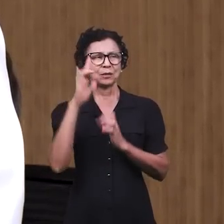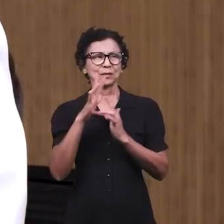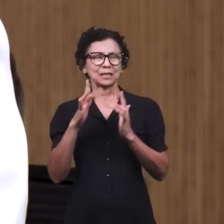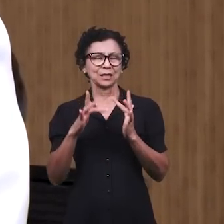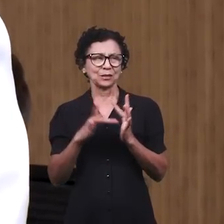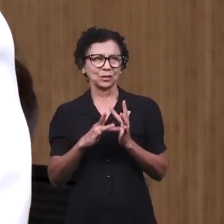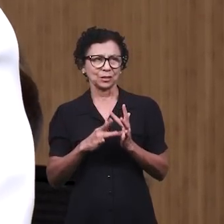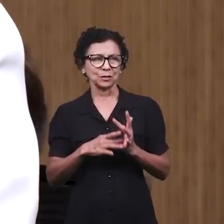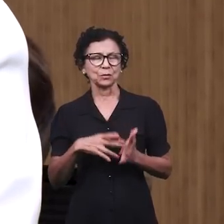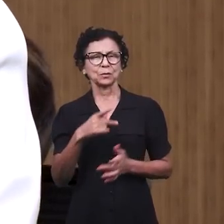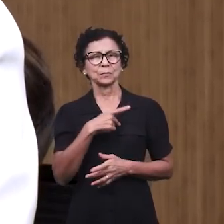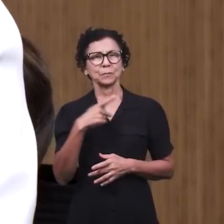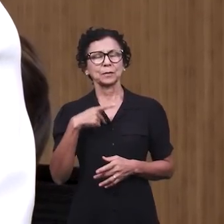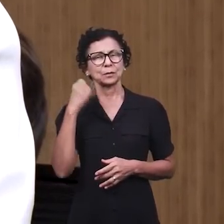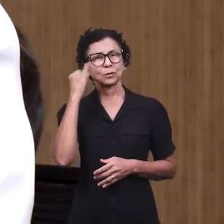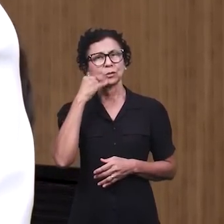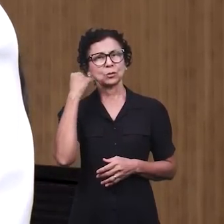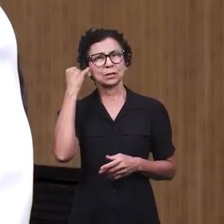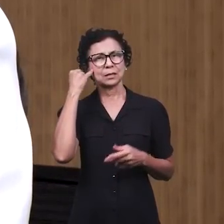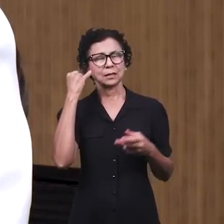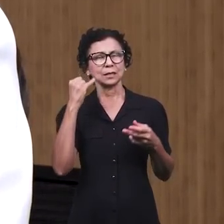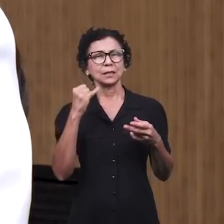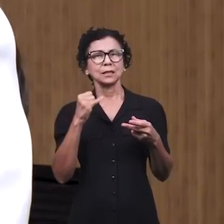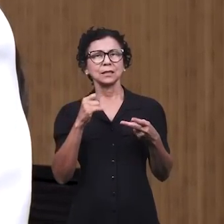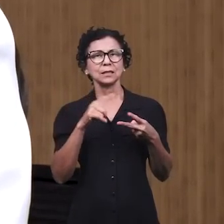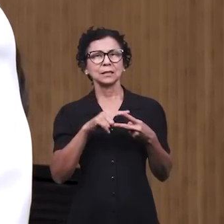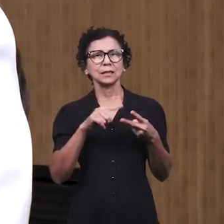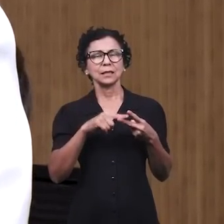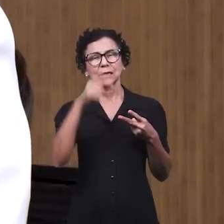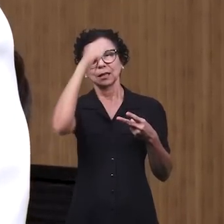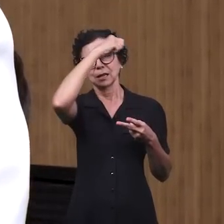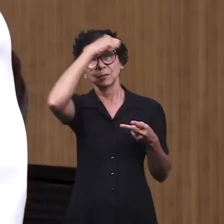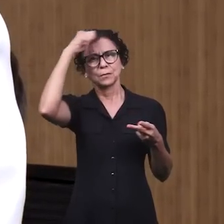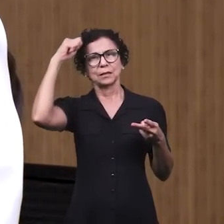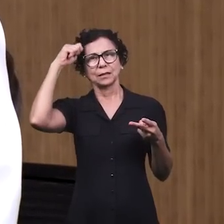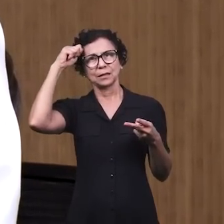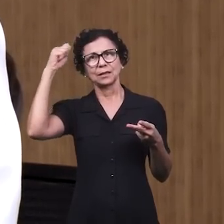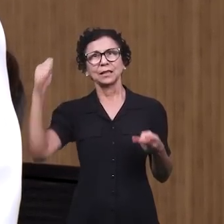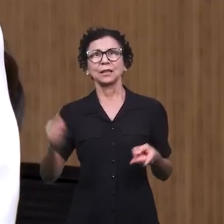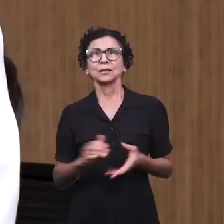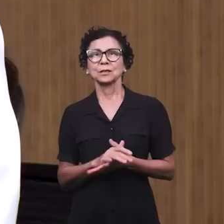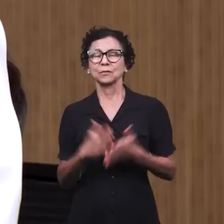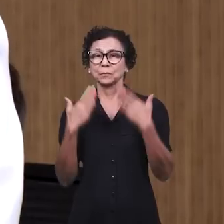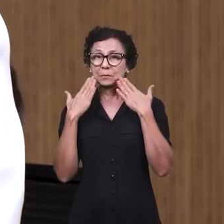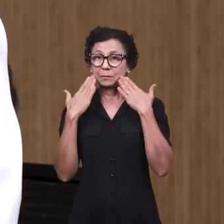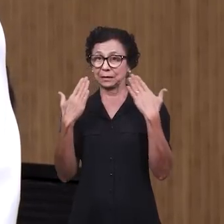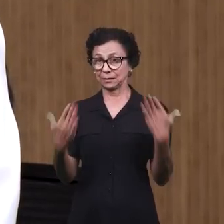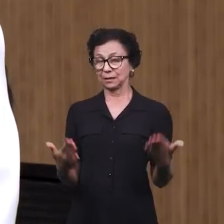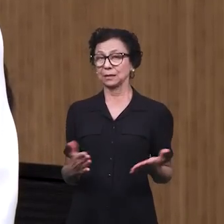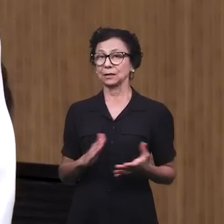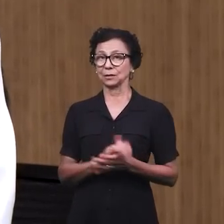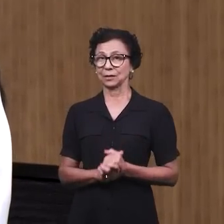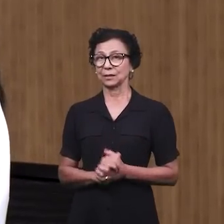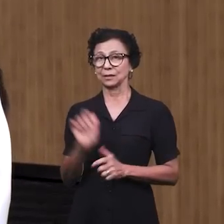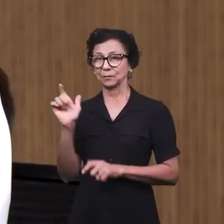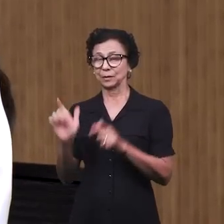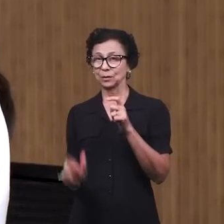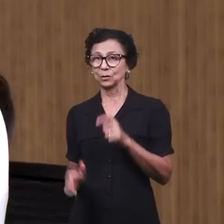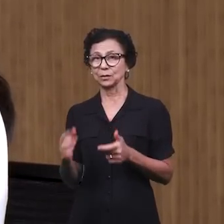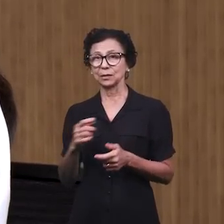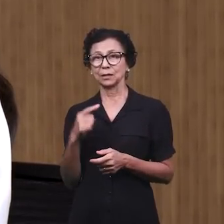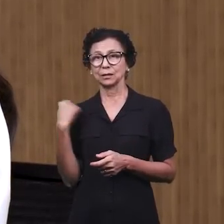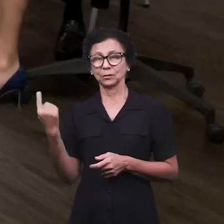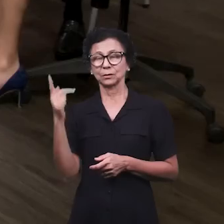pastor Amadeu, os nossos jovens, que nós já vamos apresentar aqui, e também aos nossos telespectadores, nossa paz do